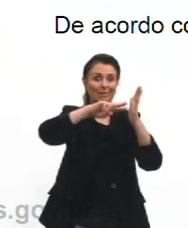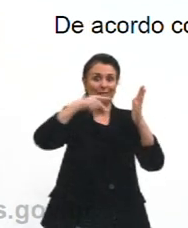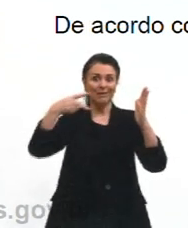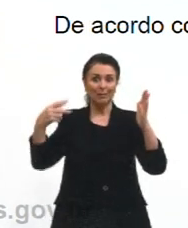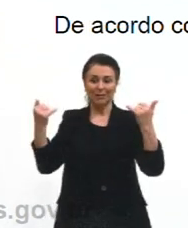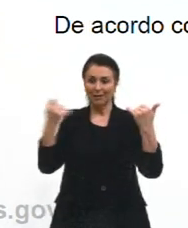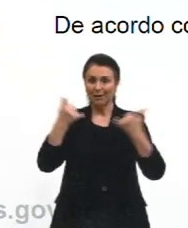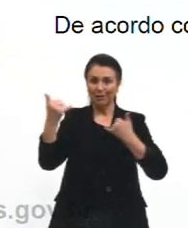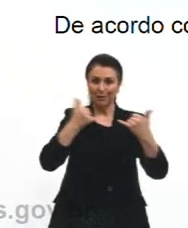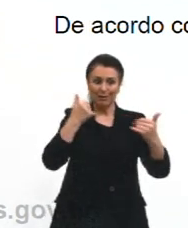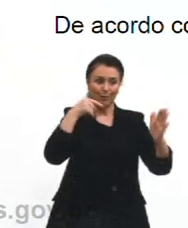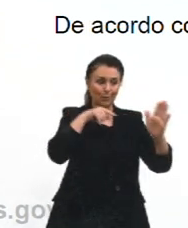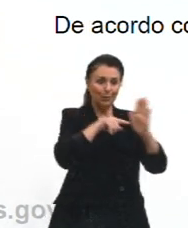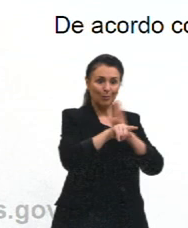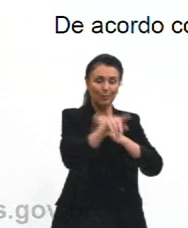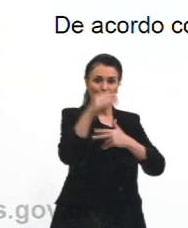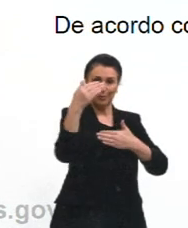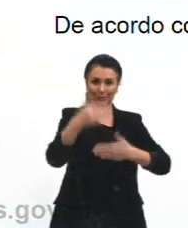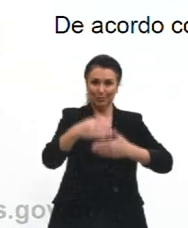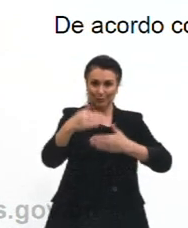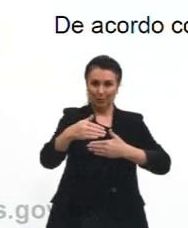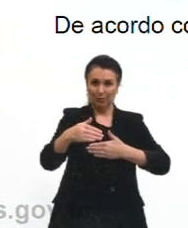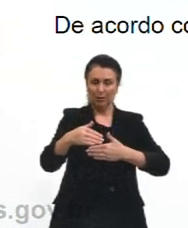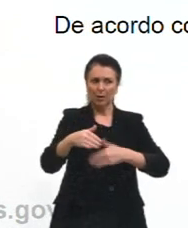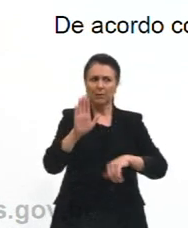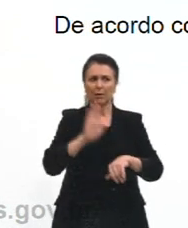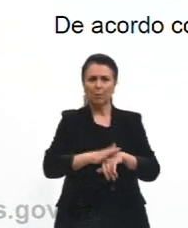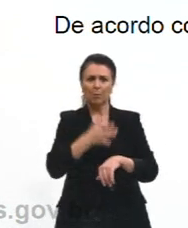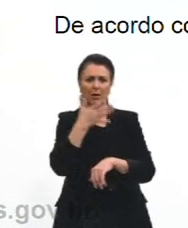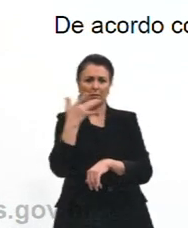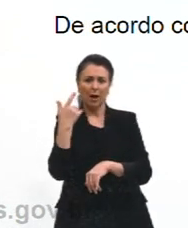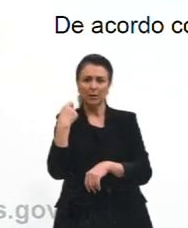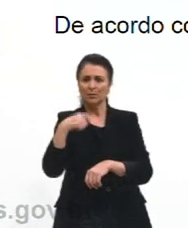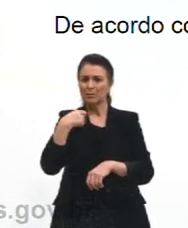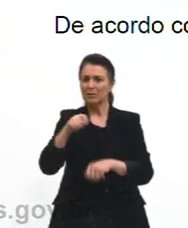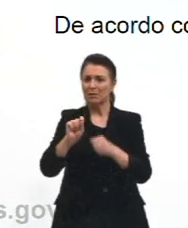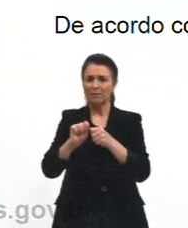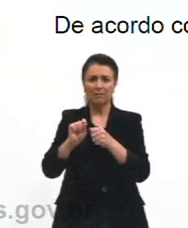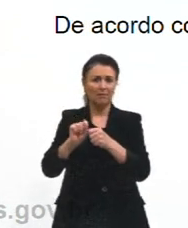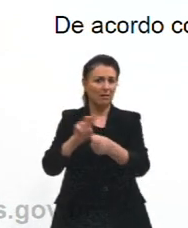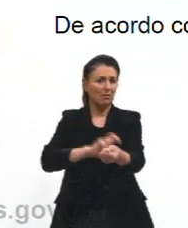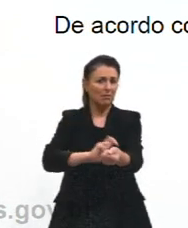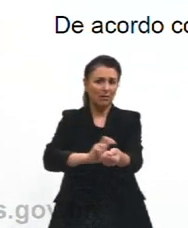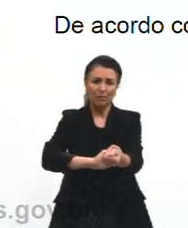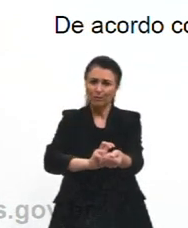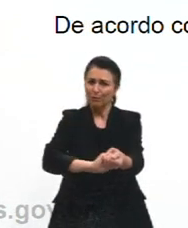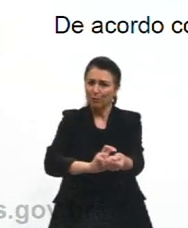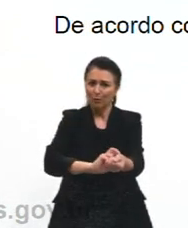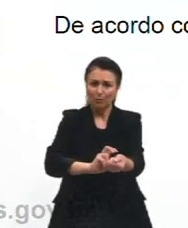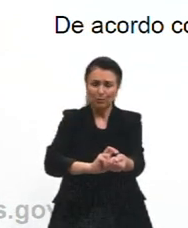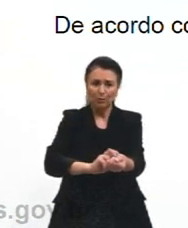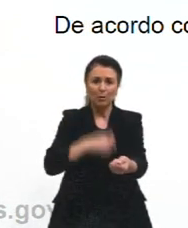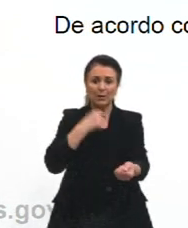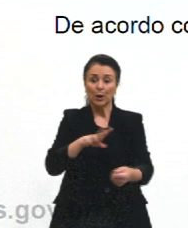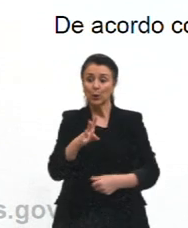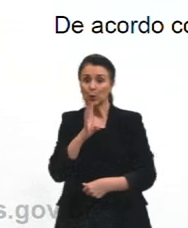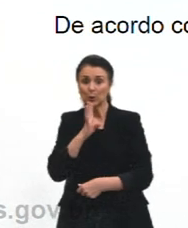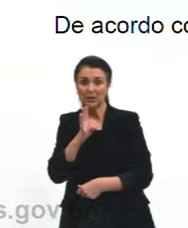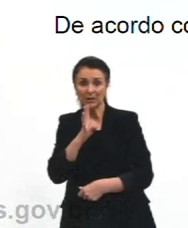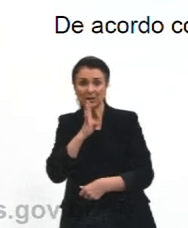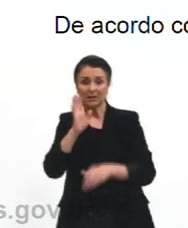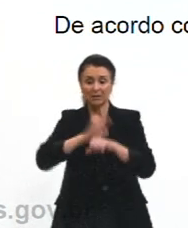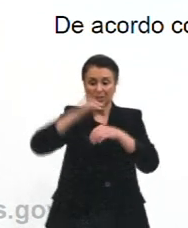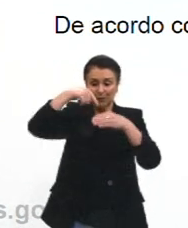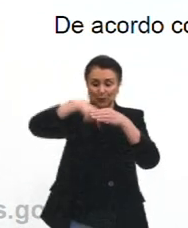essas informações e para o interpretar com mais facilidade não ficar nervoso na hora da prova de que é uma prova muito extensa eu preciso conhecer